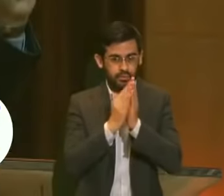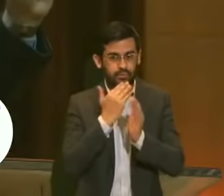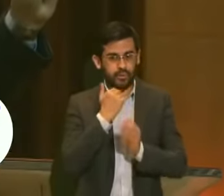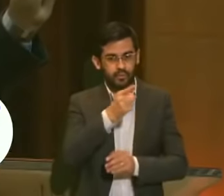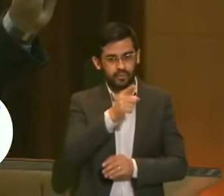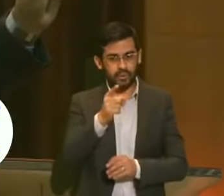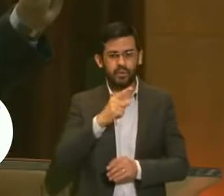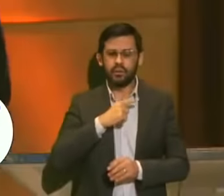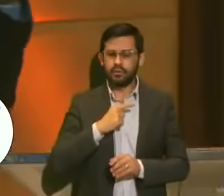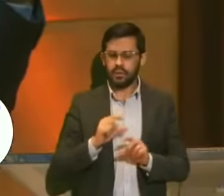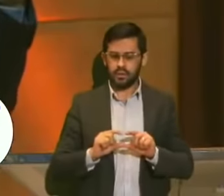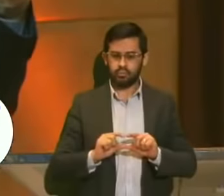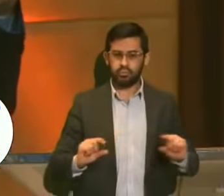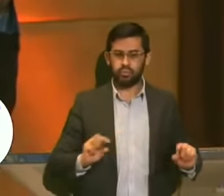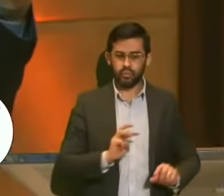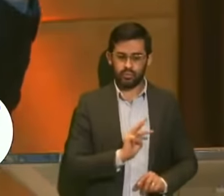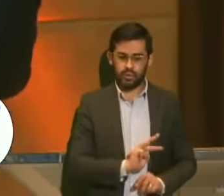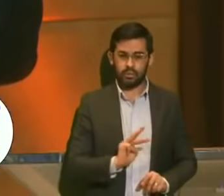para você entrar lá no